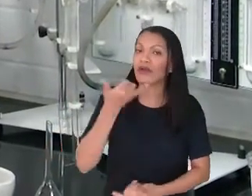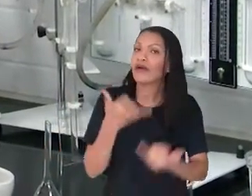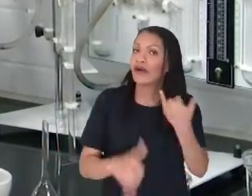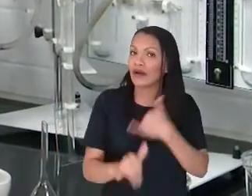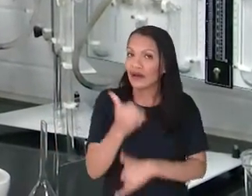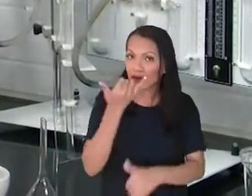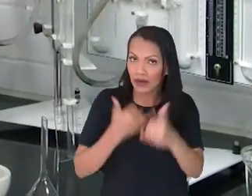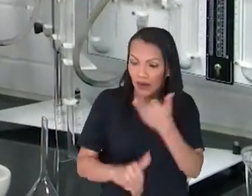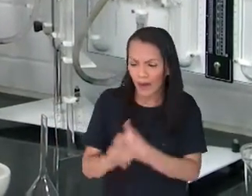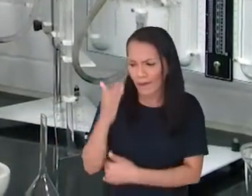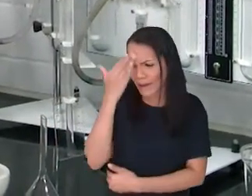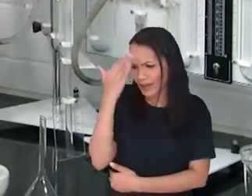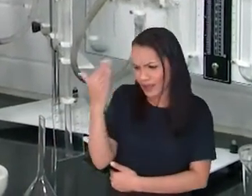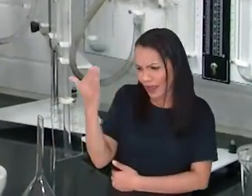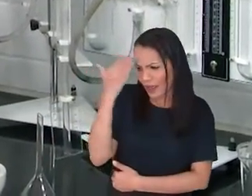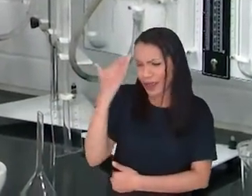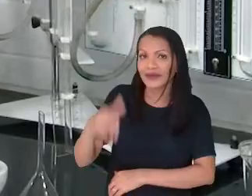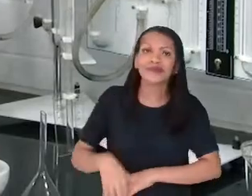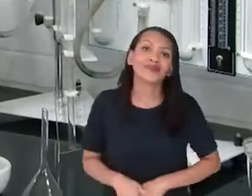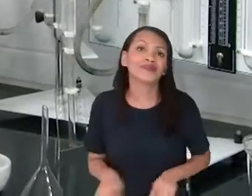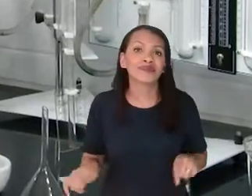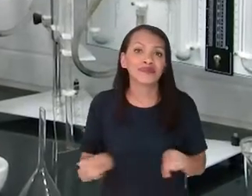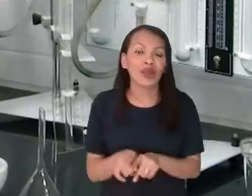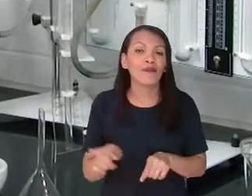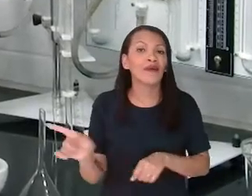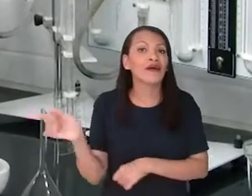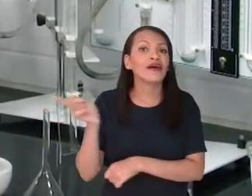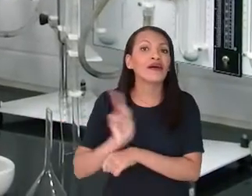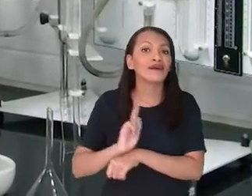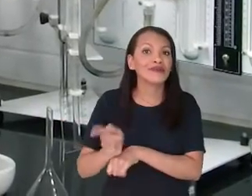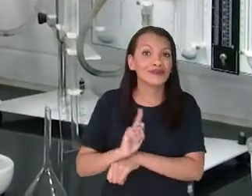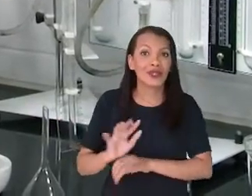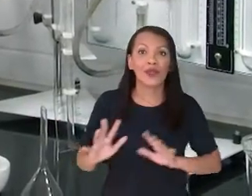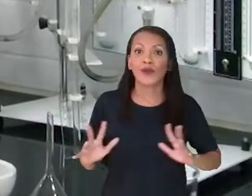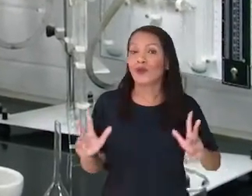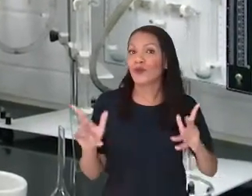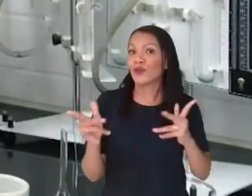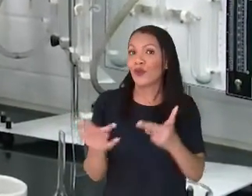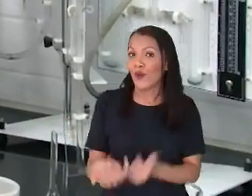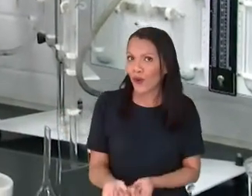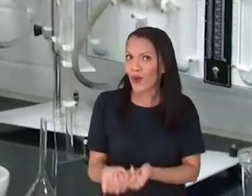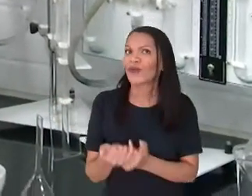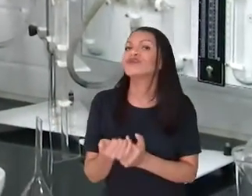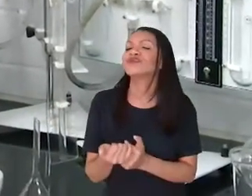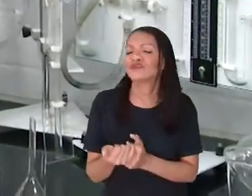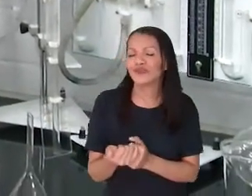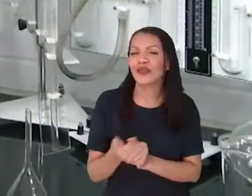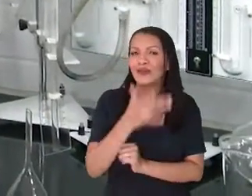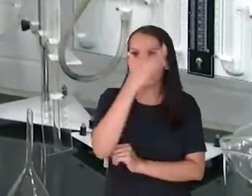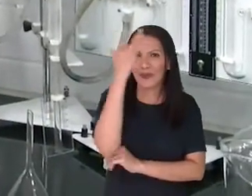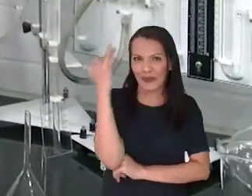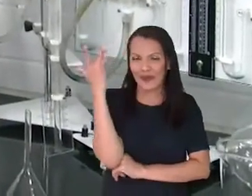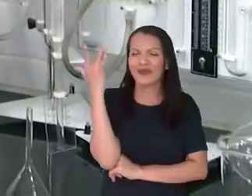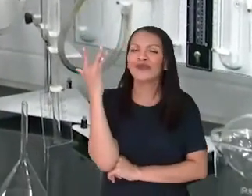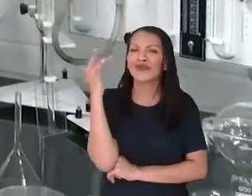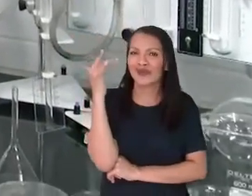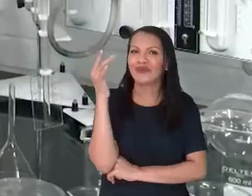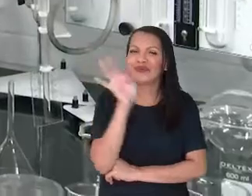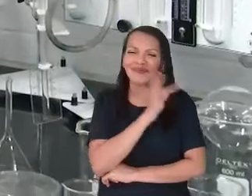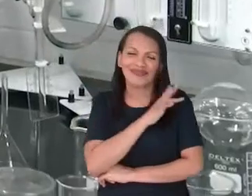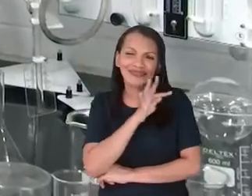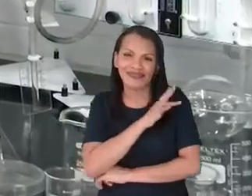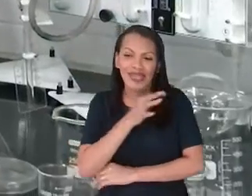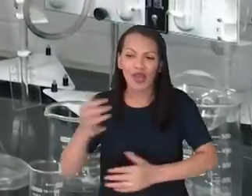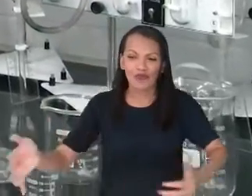laboratório, muito obrigada. A gestora e toda a equipe que nos recebeu com muita